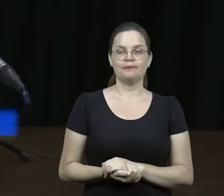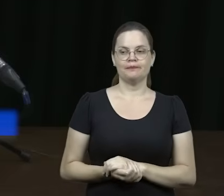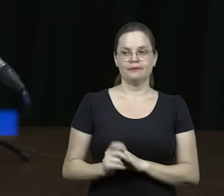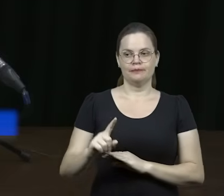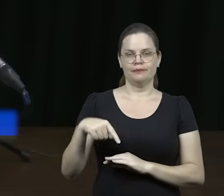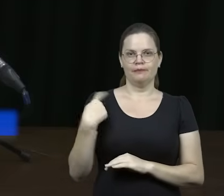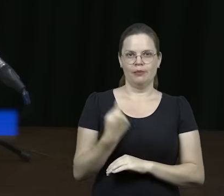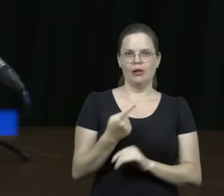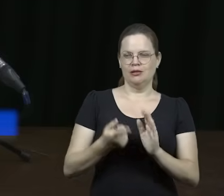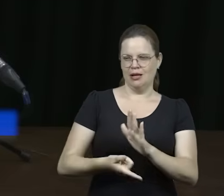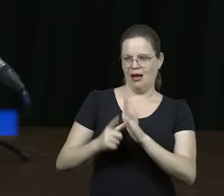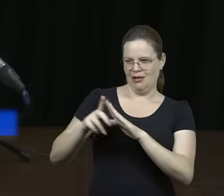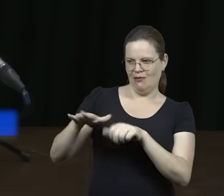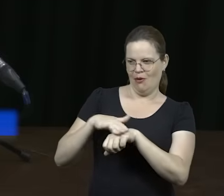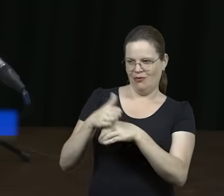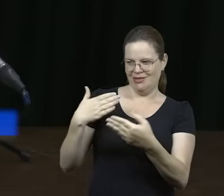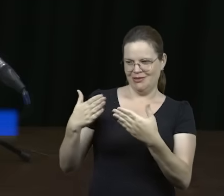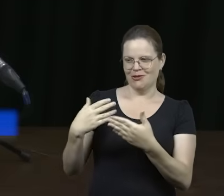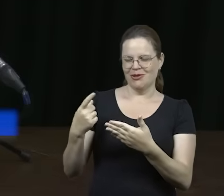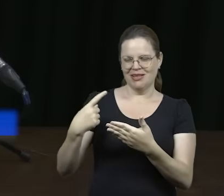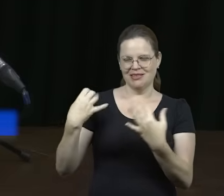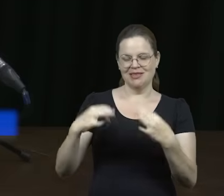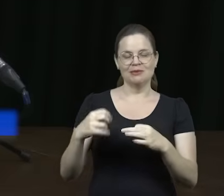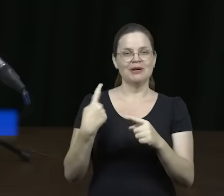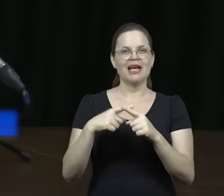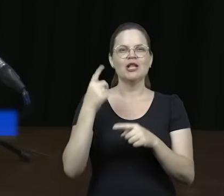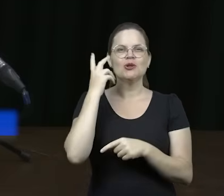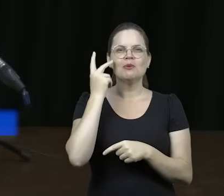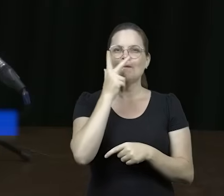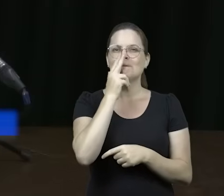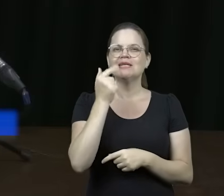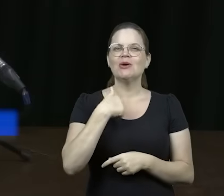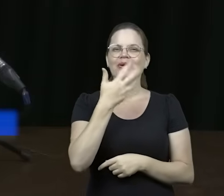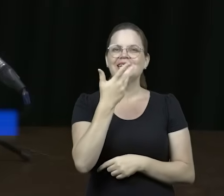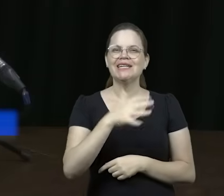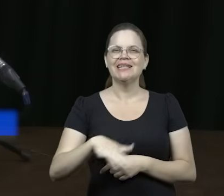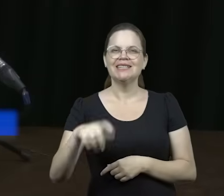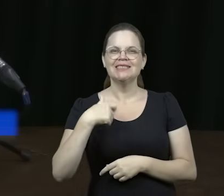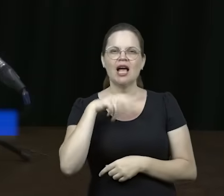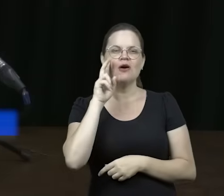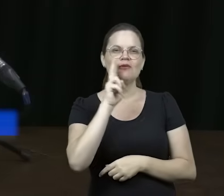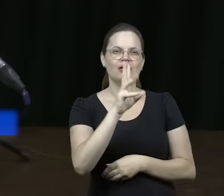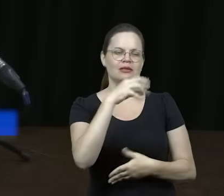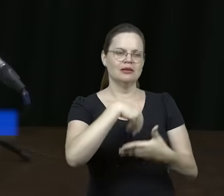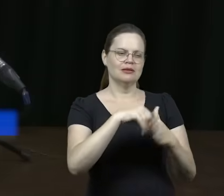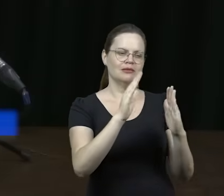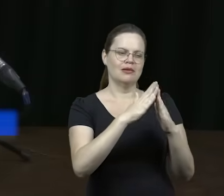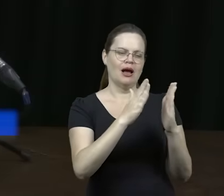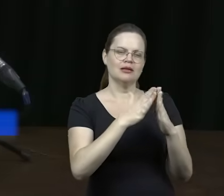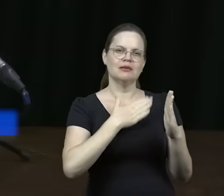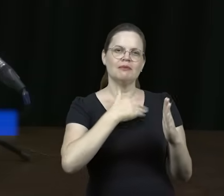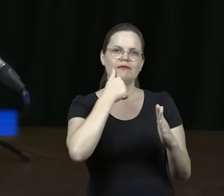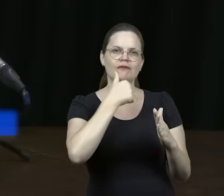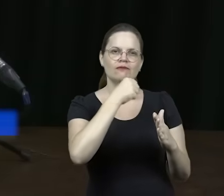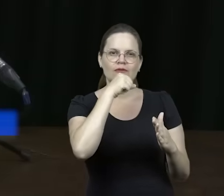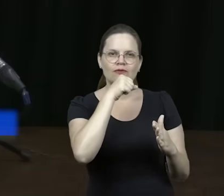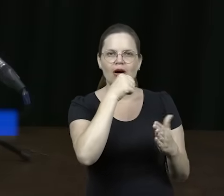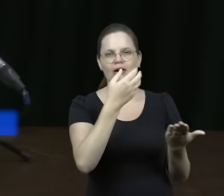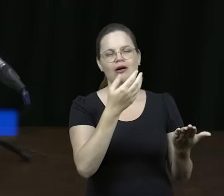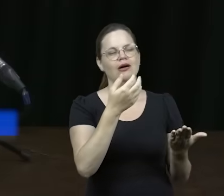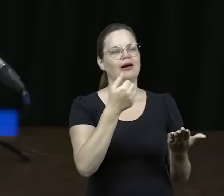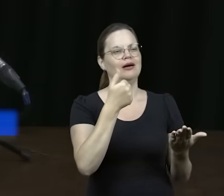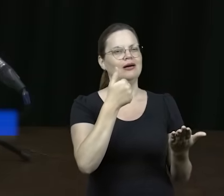que era comum, quando eu era criança, eu via isso nas casas dos meus parentes, na